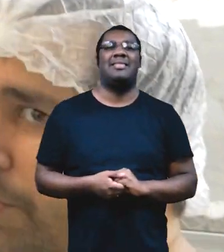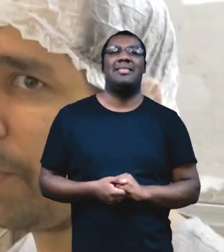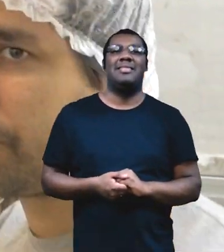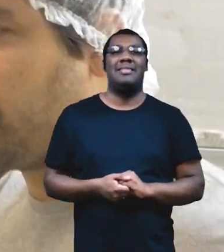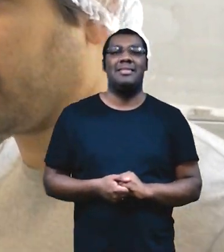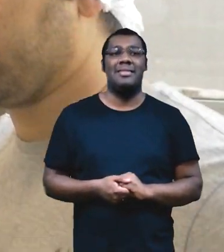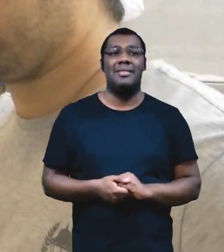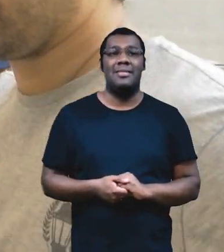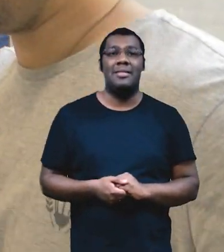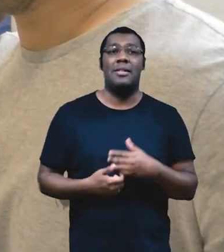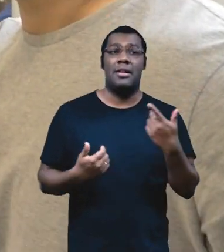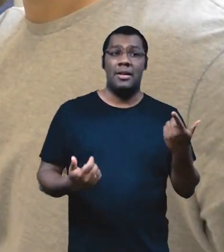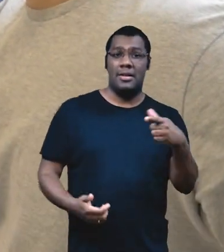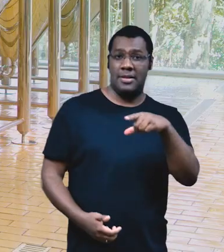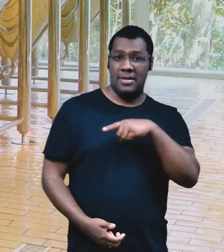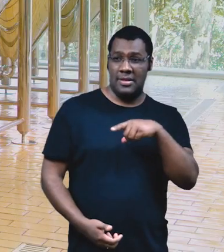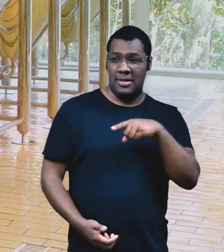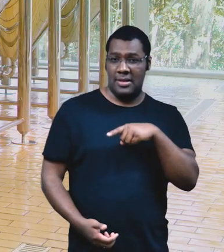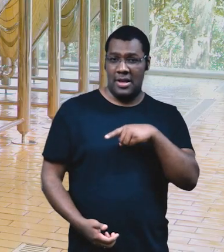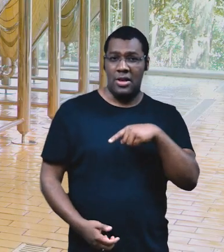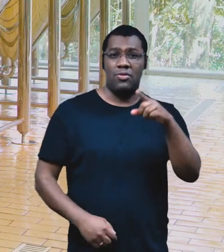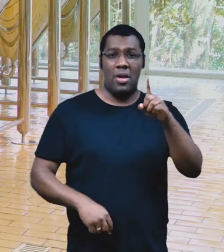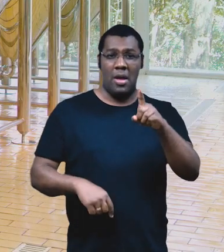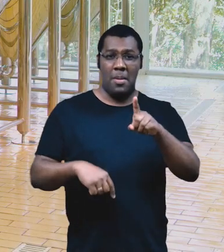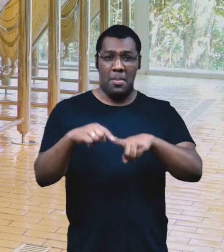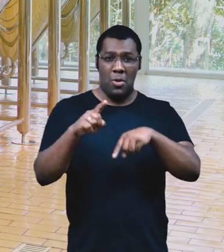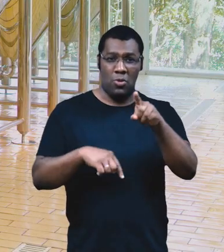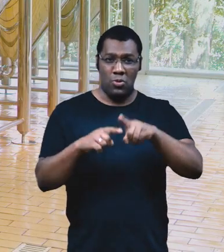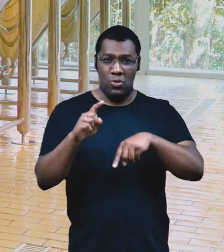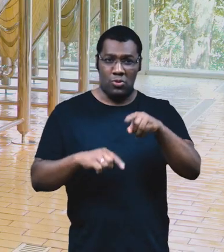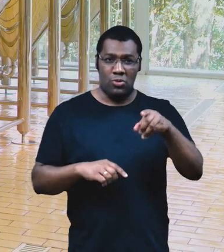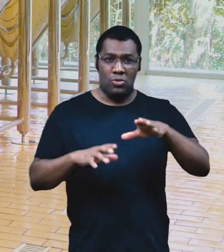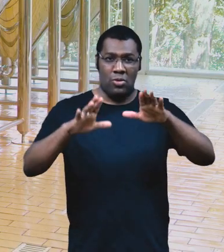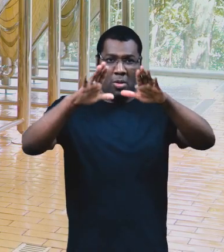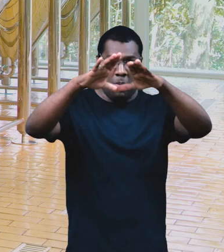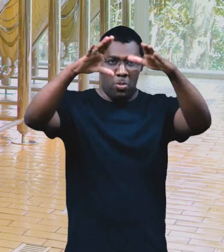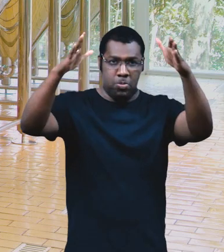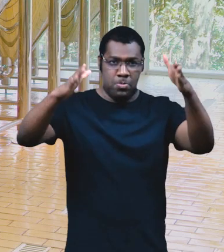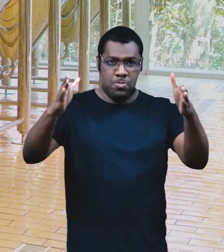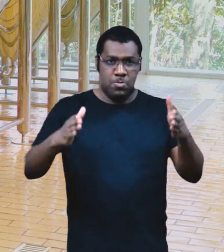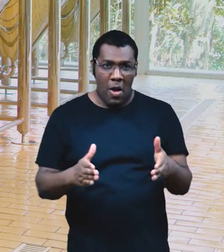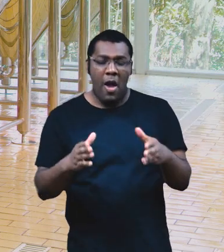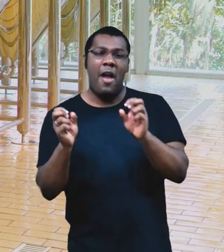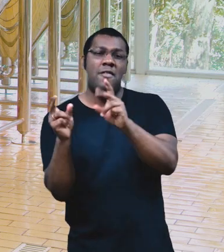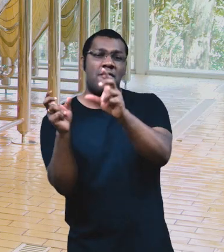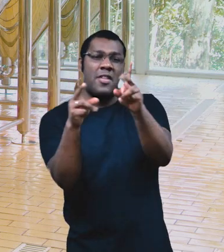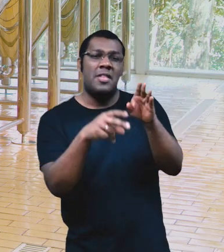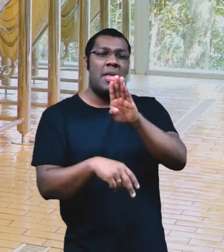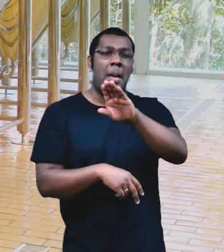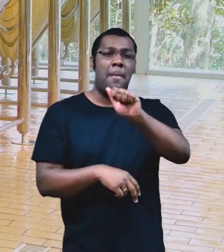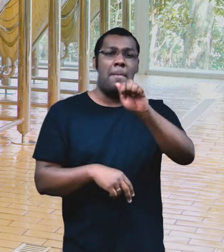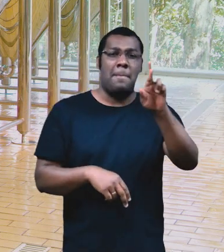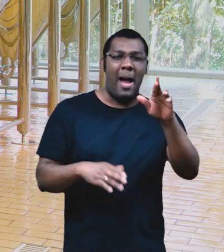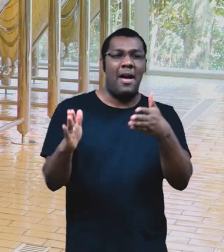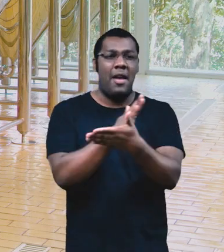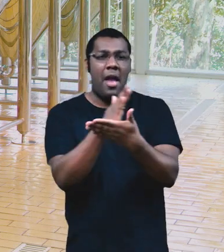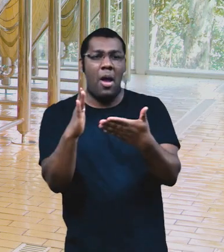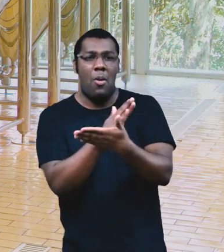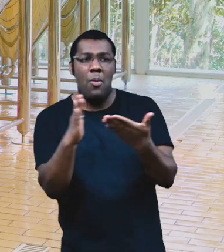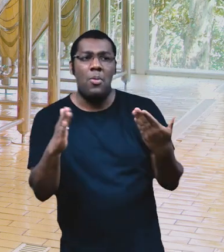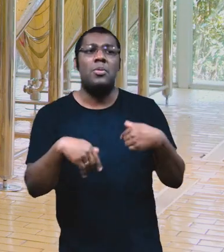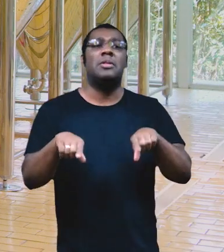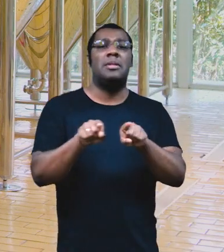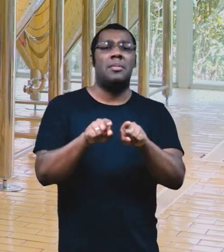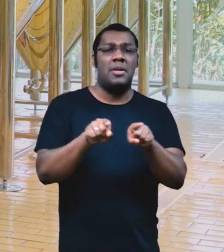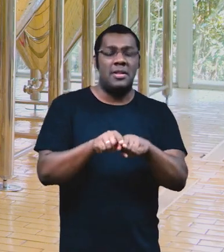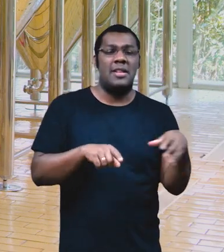A gente envasa quase todo o nosso produto em barris, então a gente distribui muito para bares especializados e também alguns bares não especializados em cerveja artesanal de